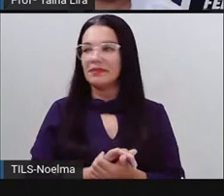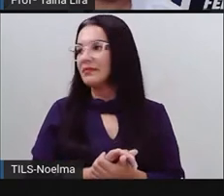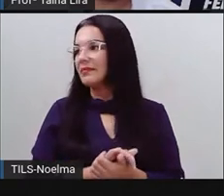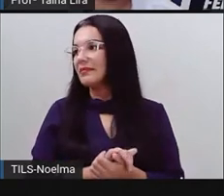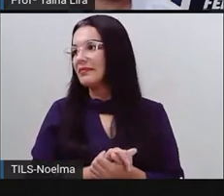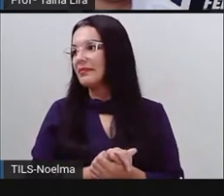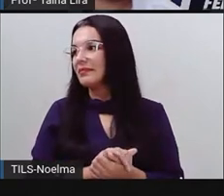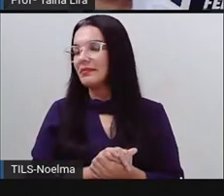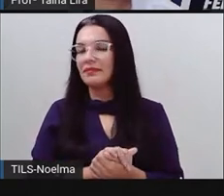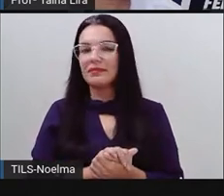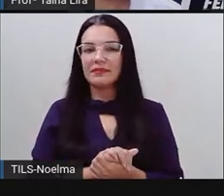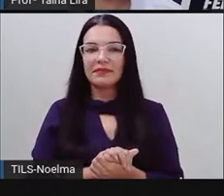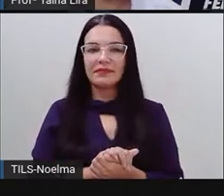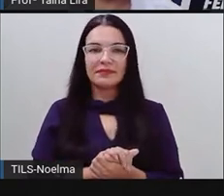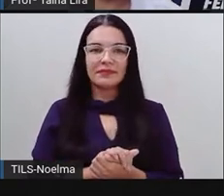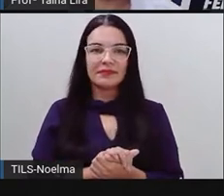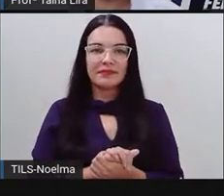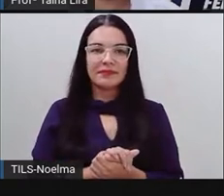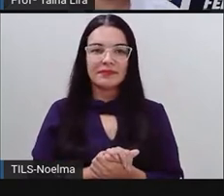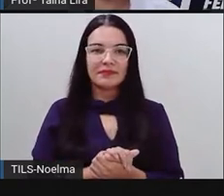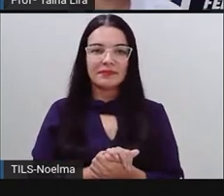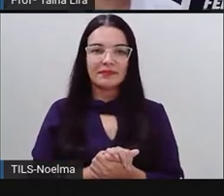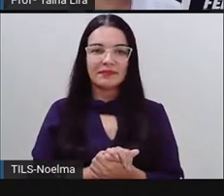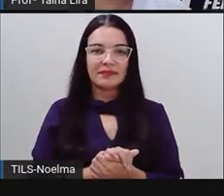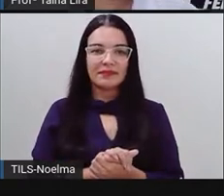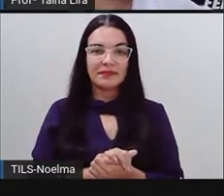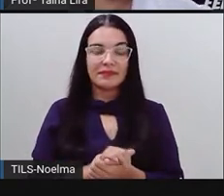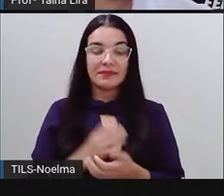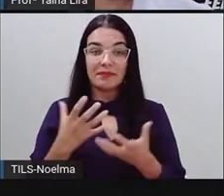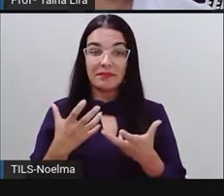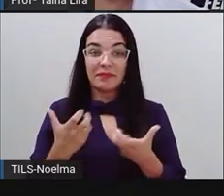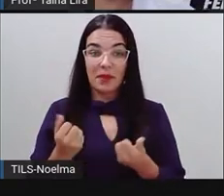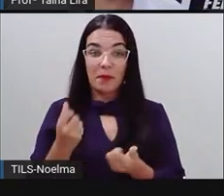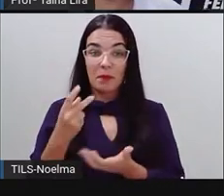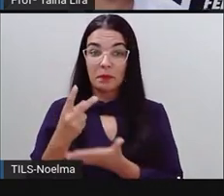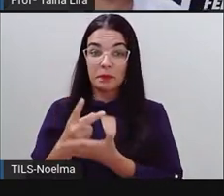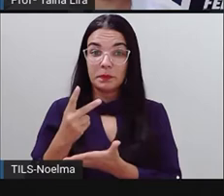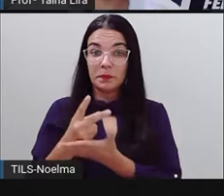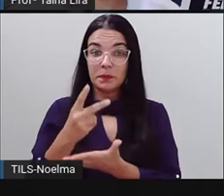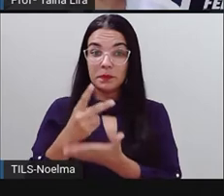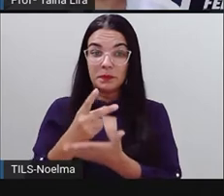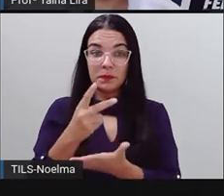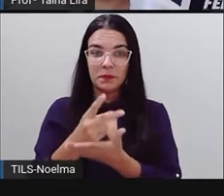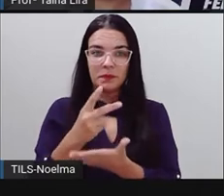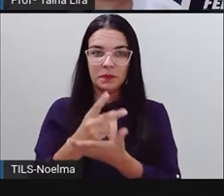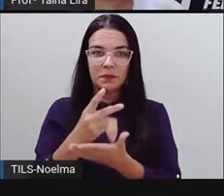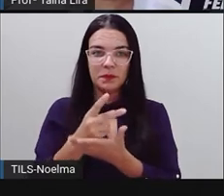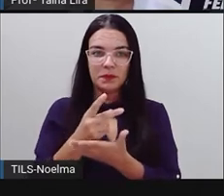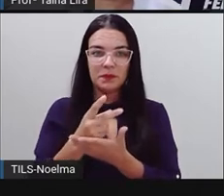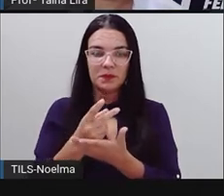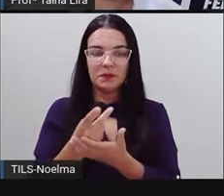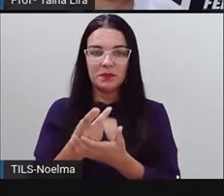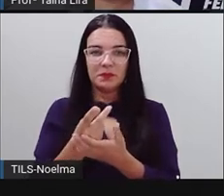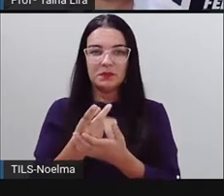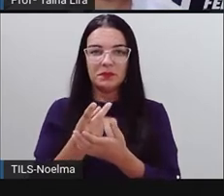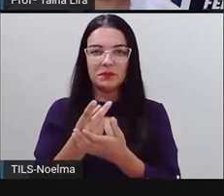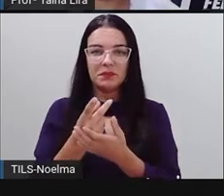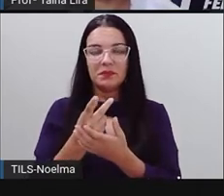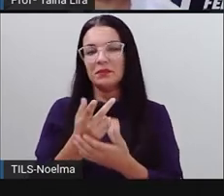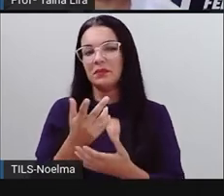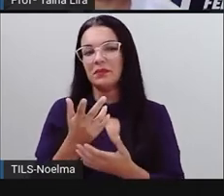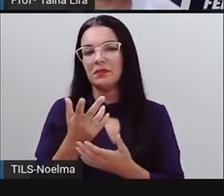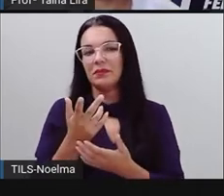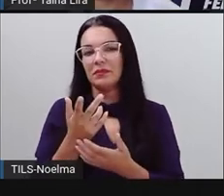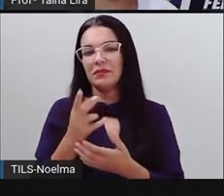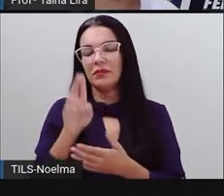bom então vamos dar continuidade aqui falando sobre o uso do